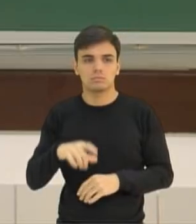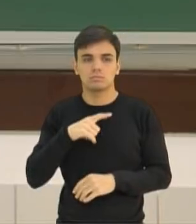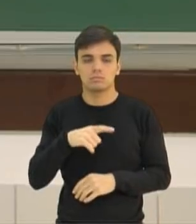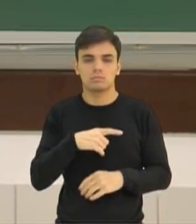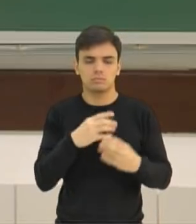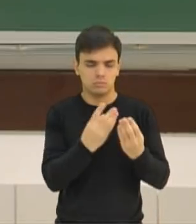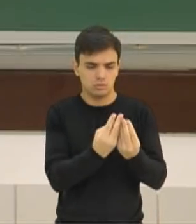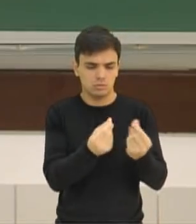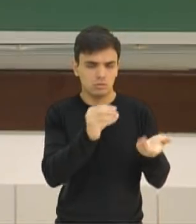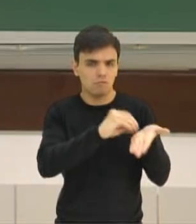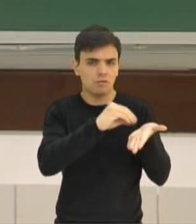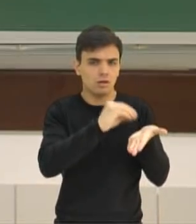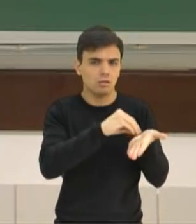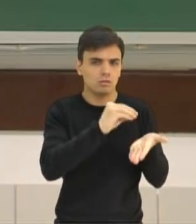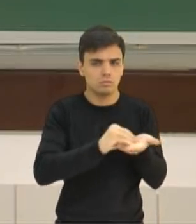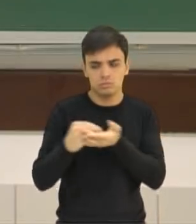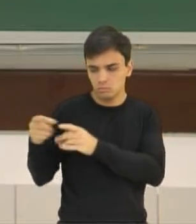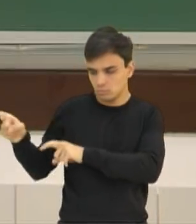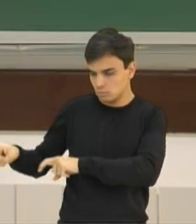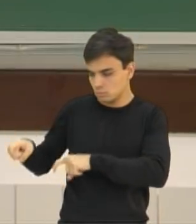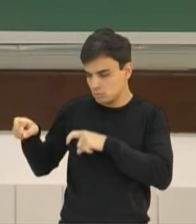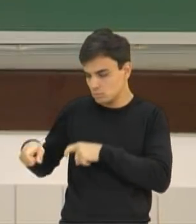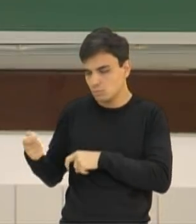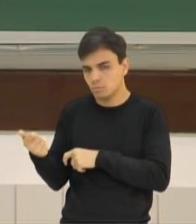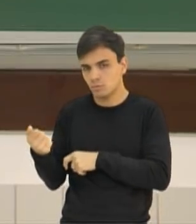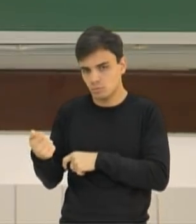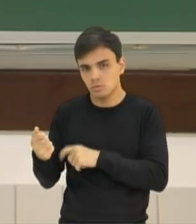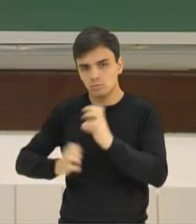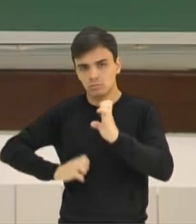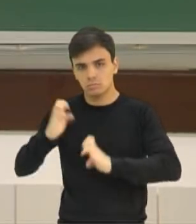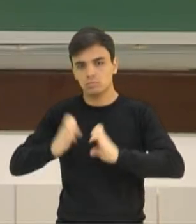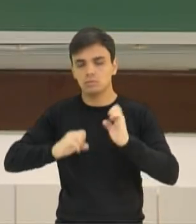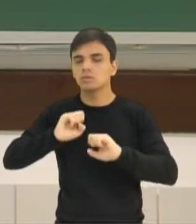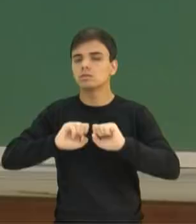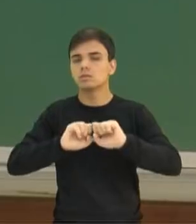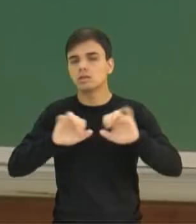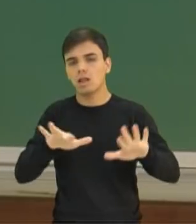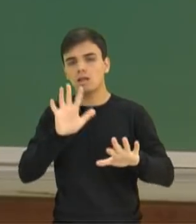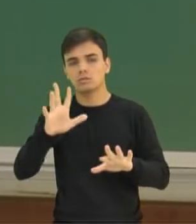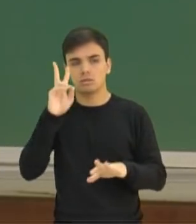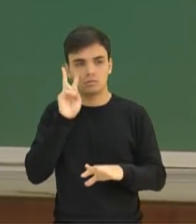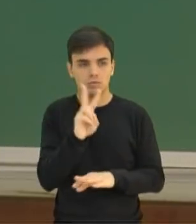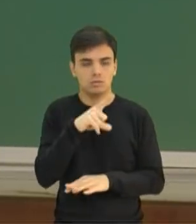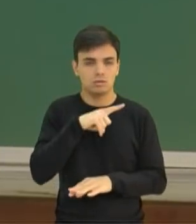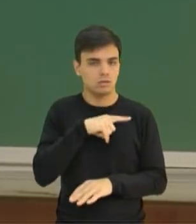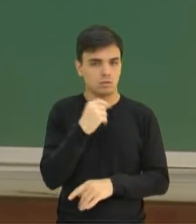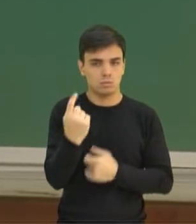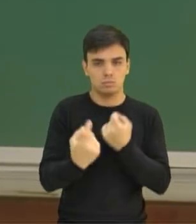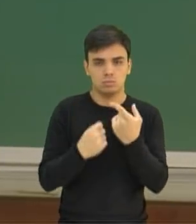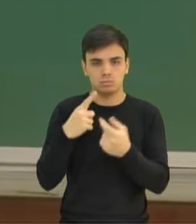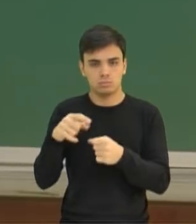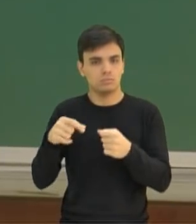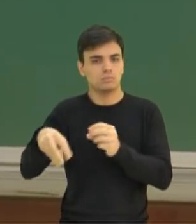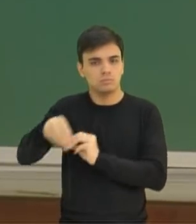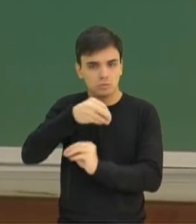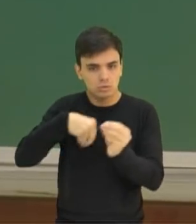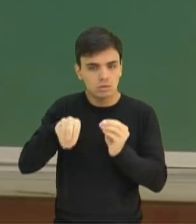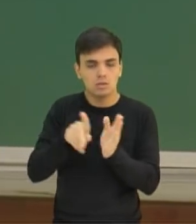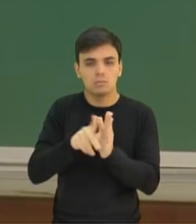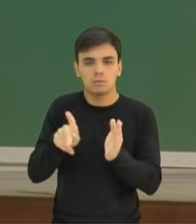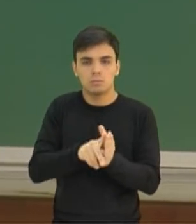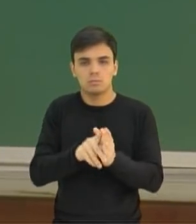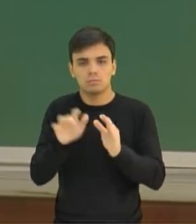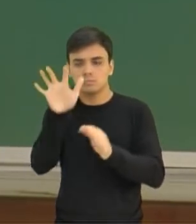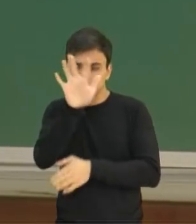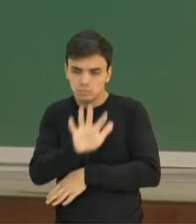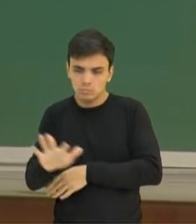pouca diversificação da agricultura e da indústria. Claro que a gente viu que aqui já há algumas mudanças desse cenário, então nós temos